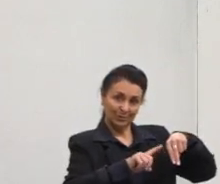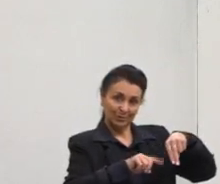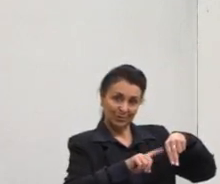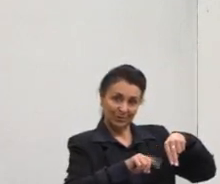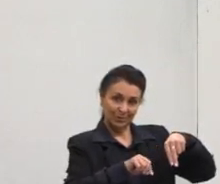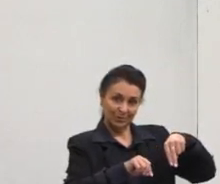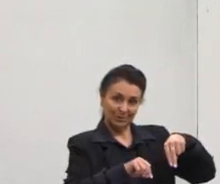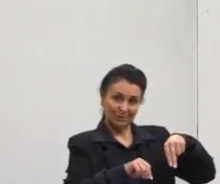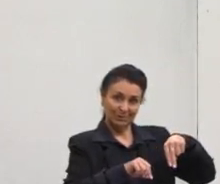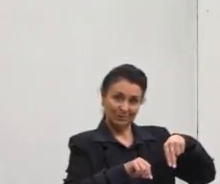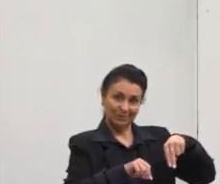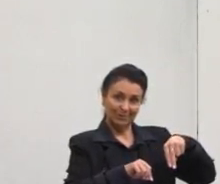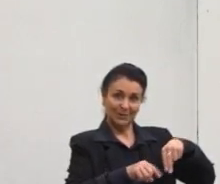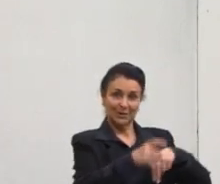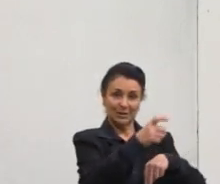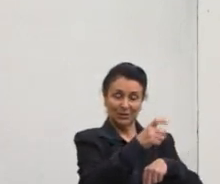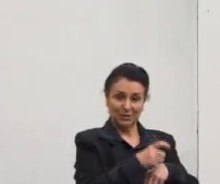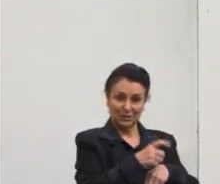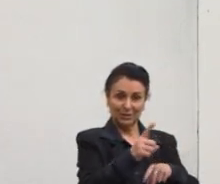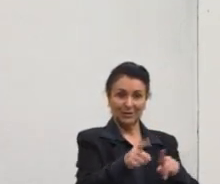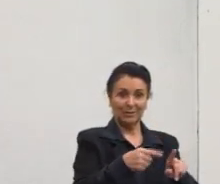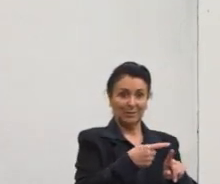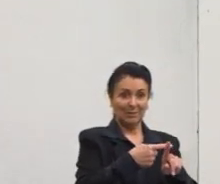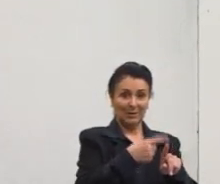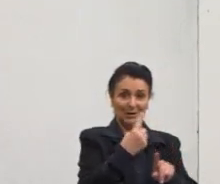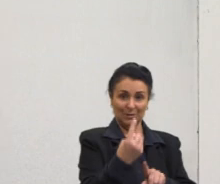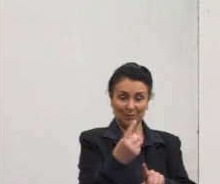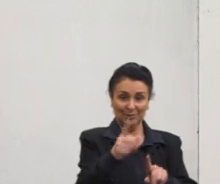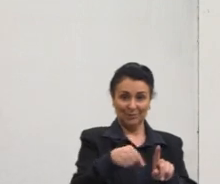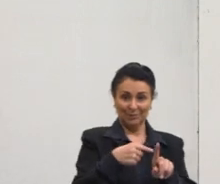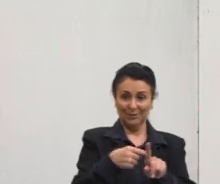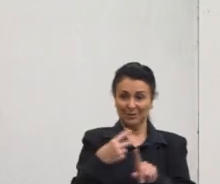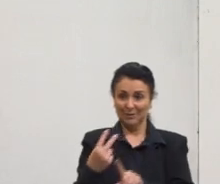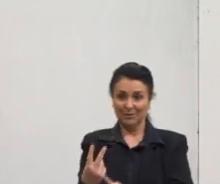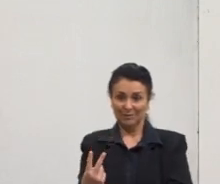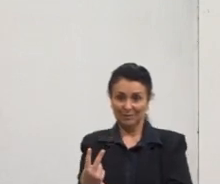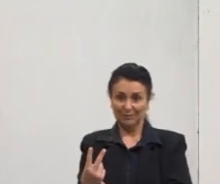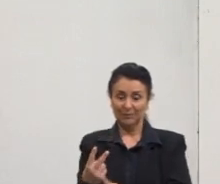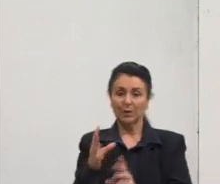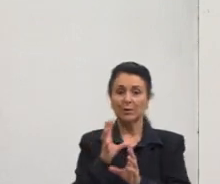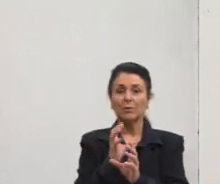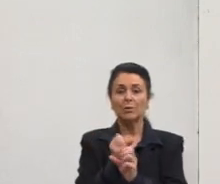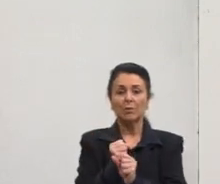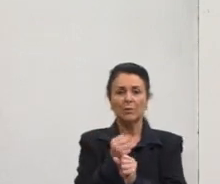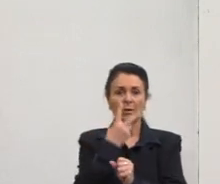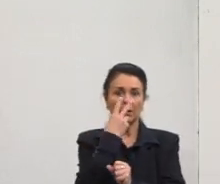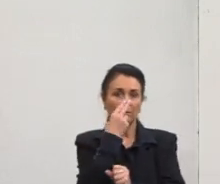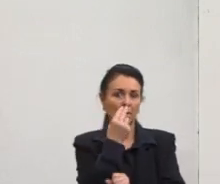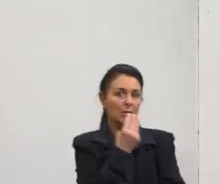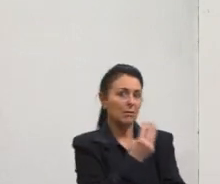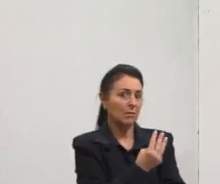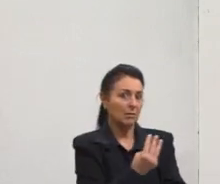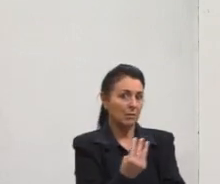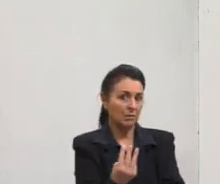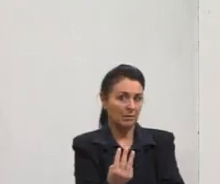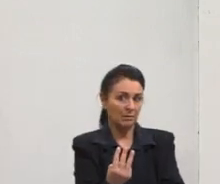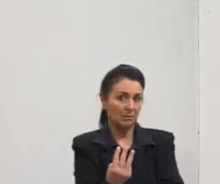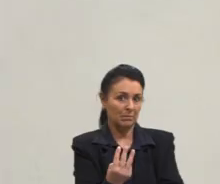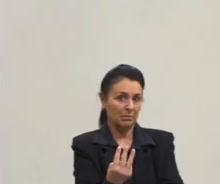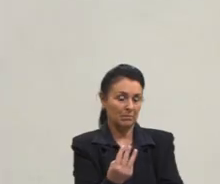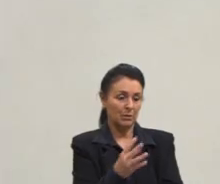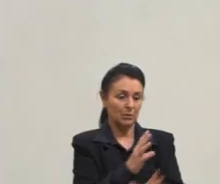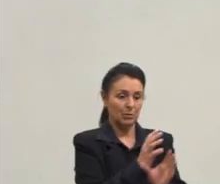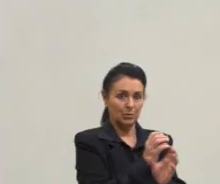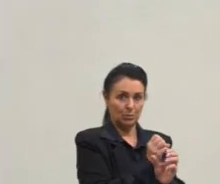e x + 2 o enunciado nos afirma que a soma dos três números = 33 então se eu